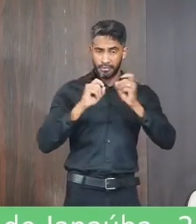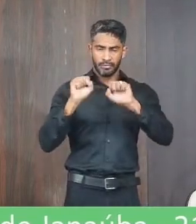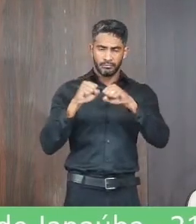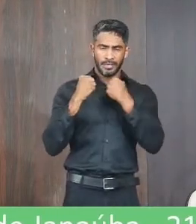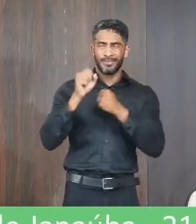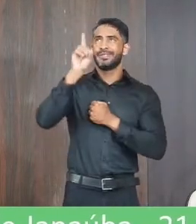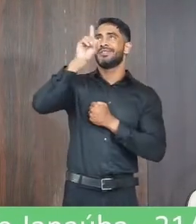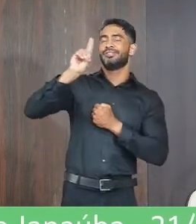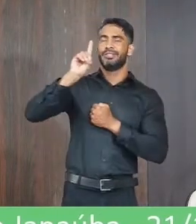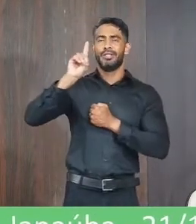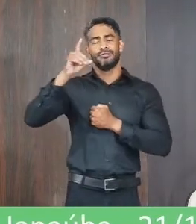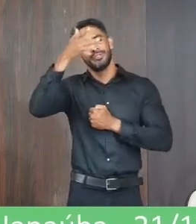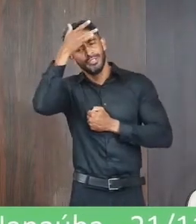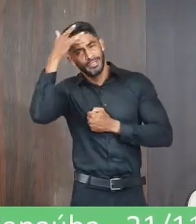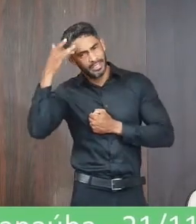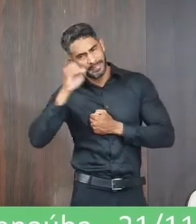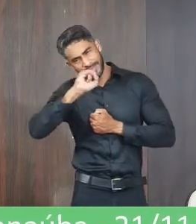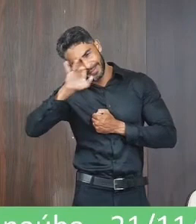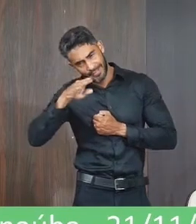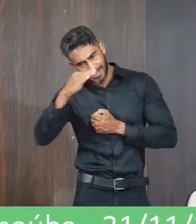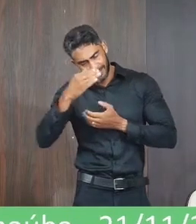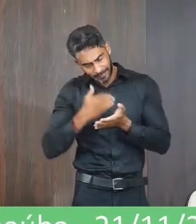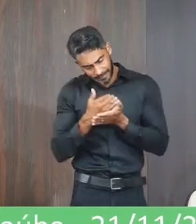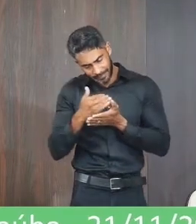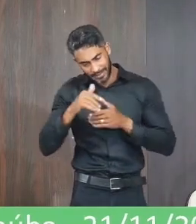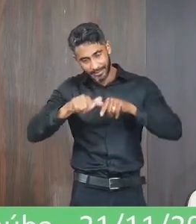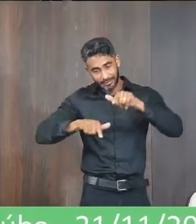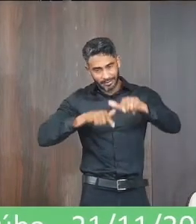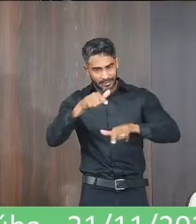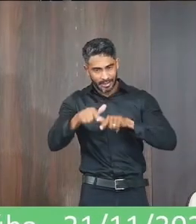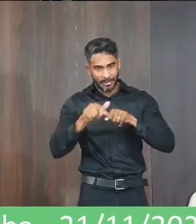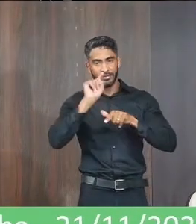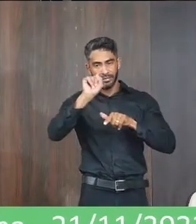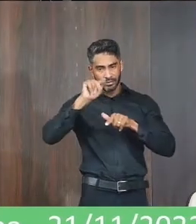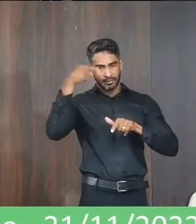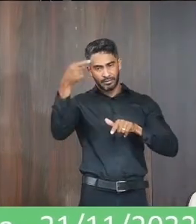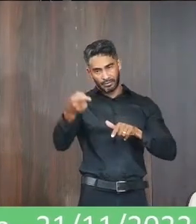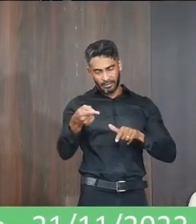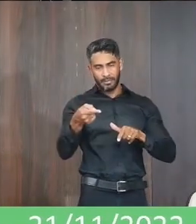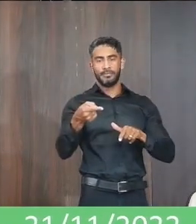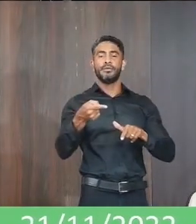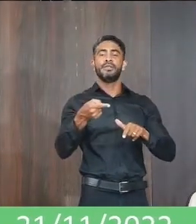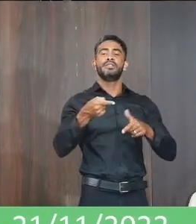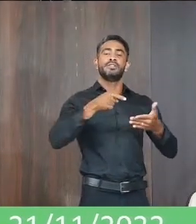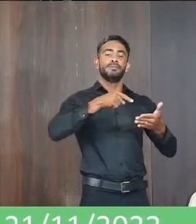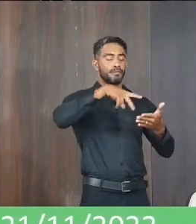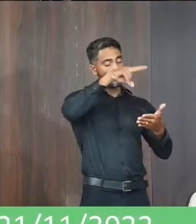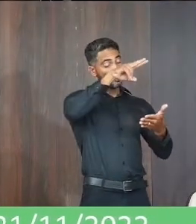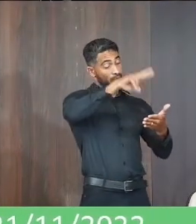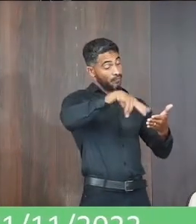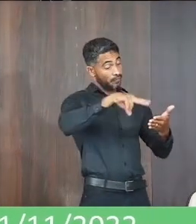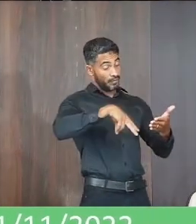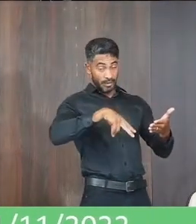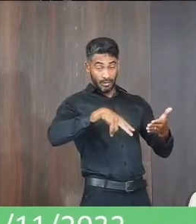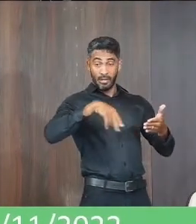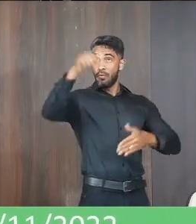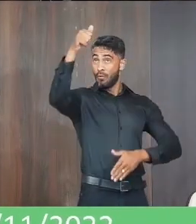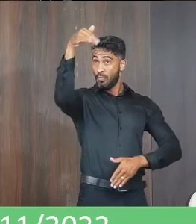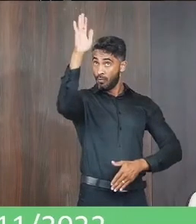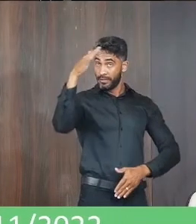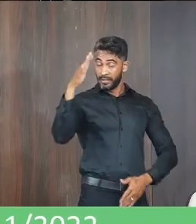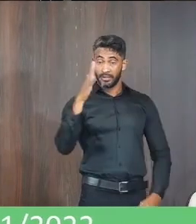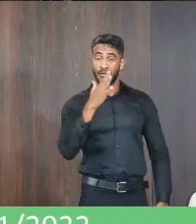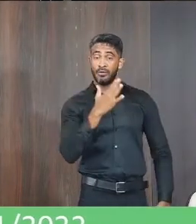sob a proteção de Deus e em nome do povo jornaubense, iniciou os trabalhos. Foi executado o hino nacional